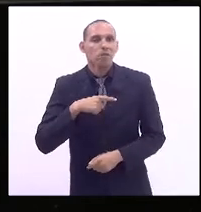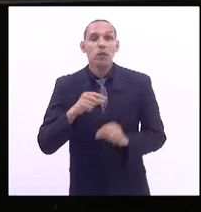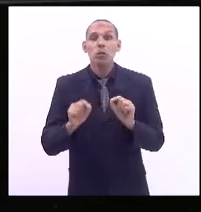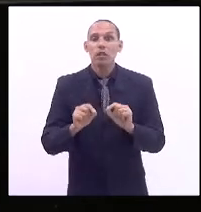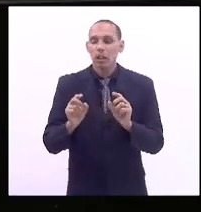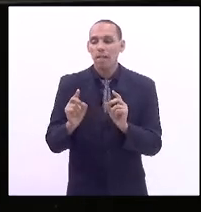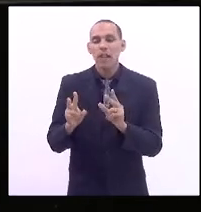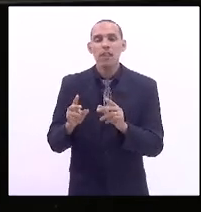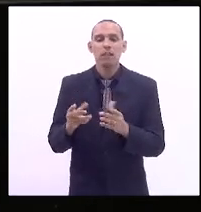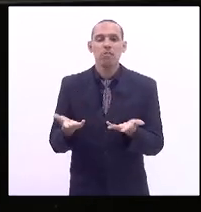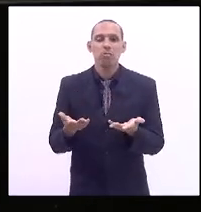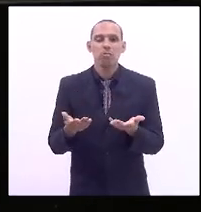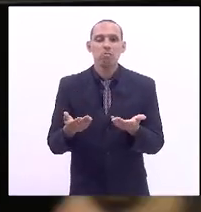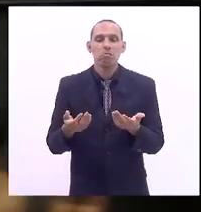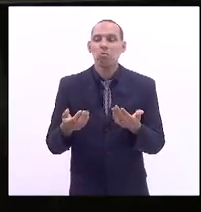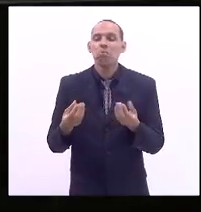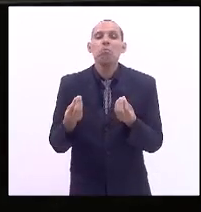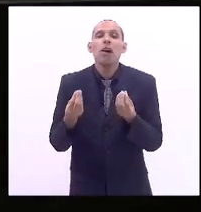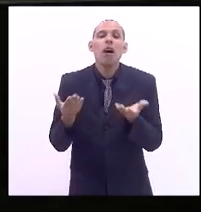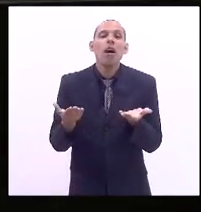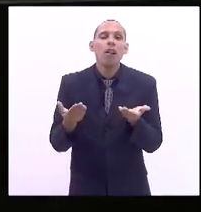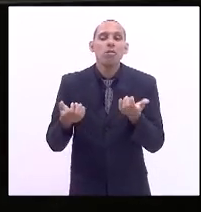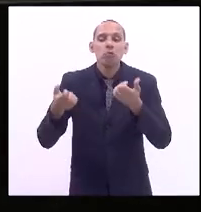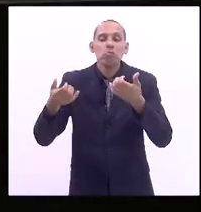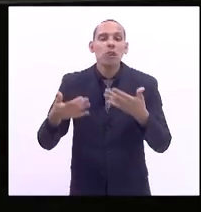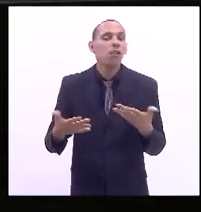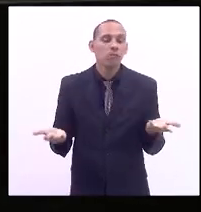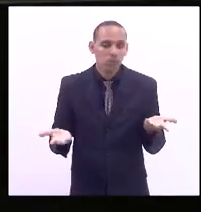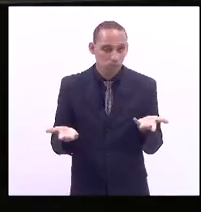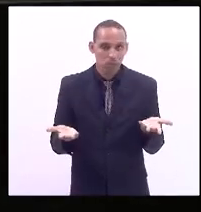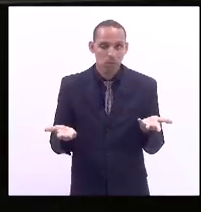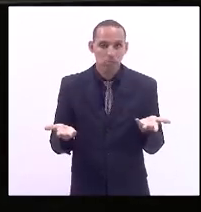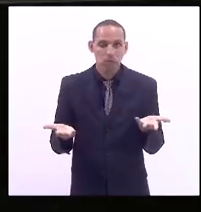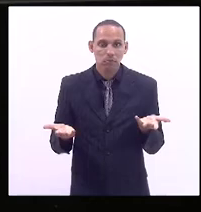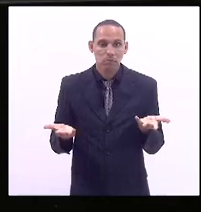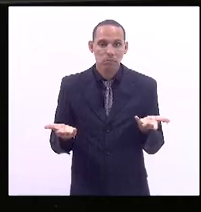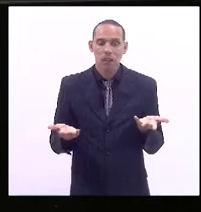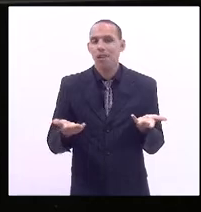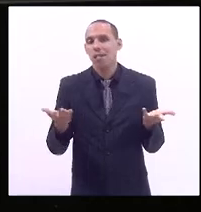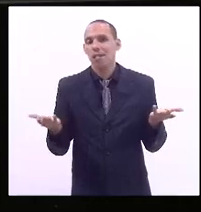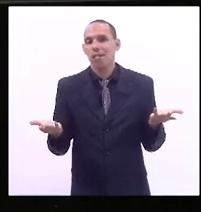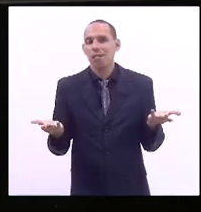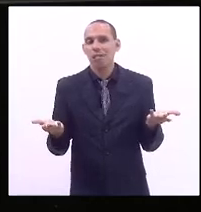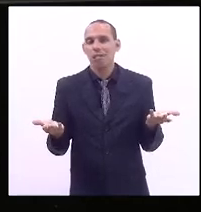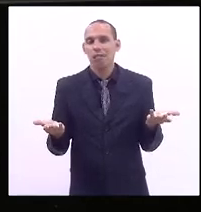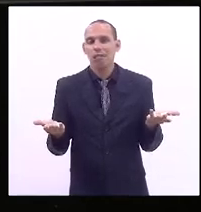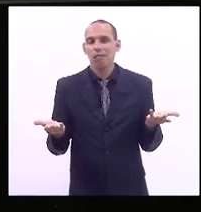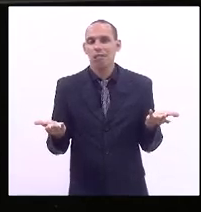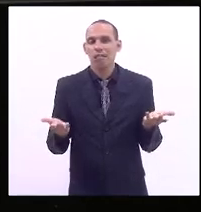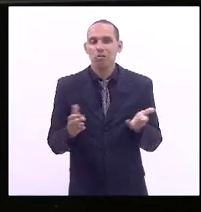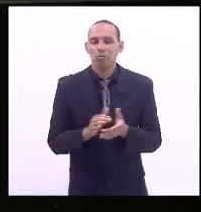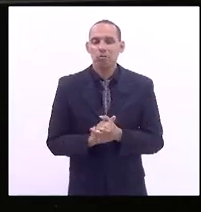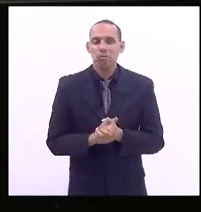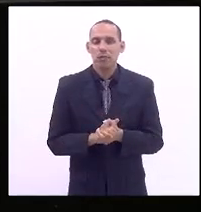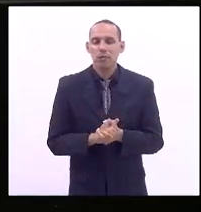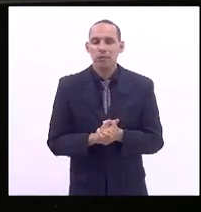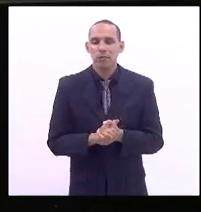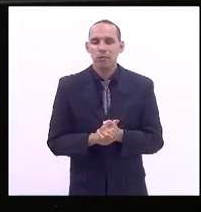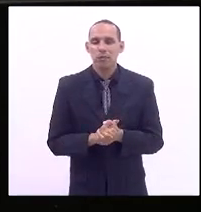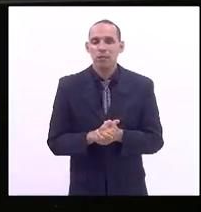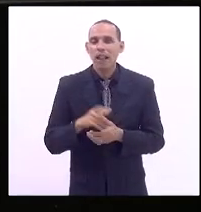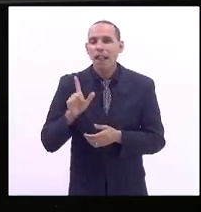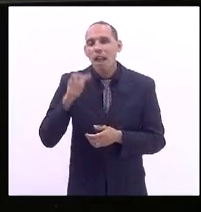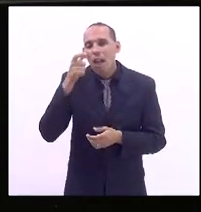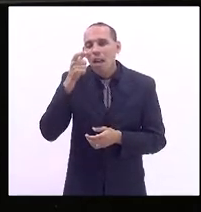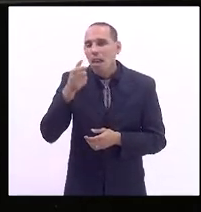venda vender para que aí fala daquilo que não o